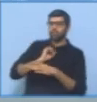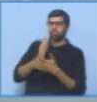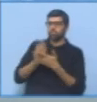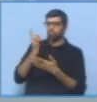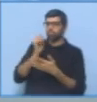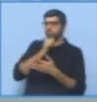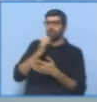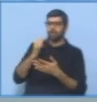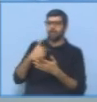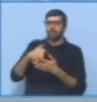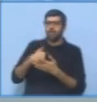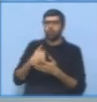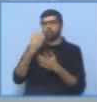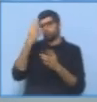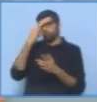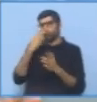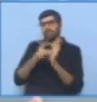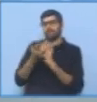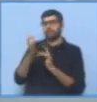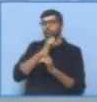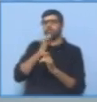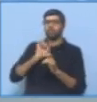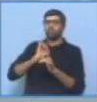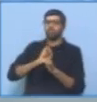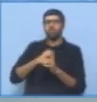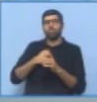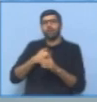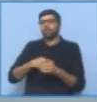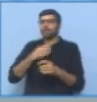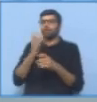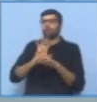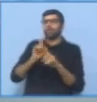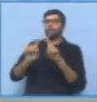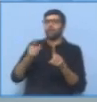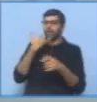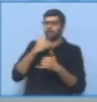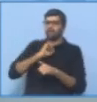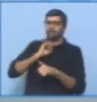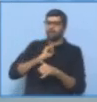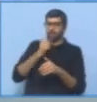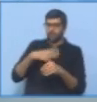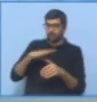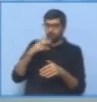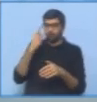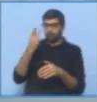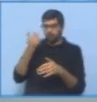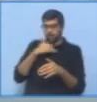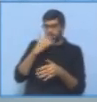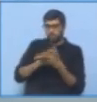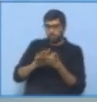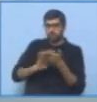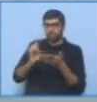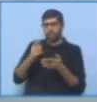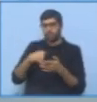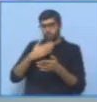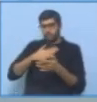sofrer, sou eu na história de Cristo em que o meu sofrimento é relido de outra maneira, é a minha alegria que é relida a partir da alegria. E para mim, sinceramente,